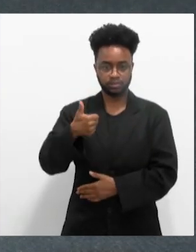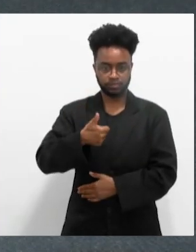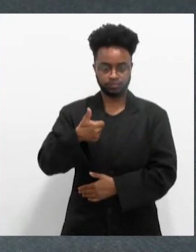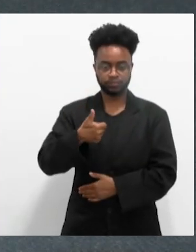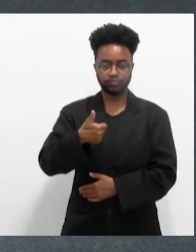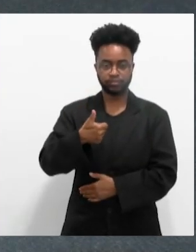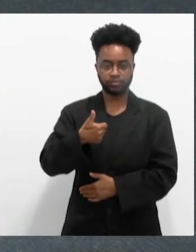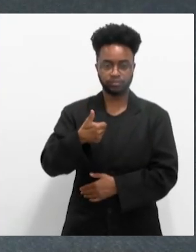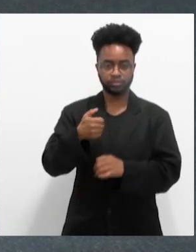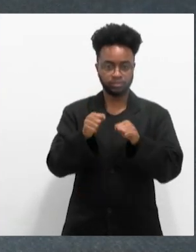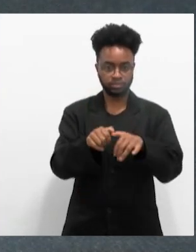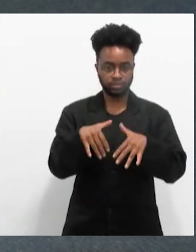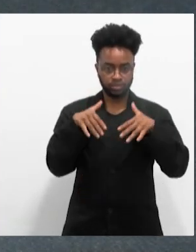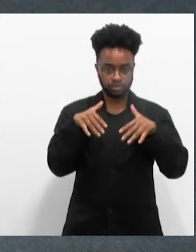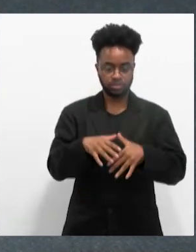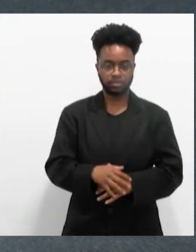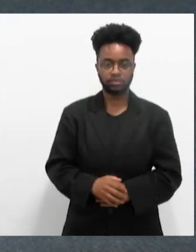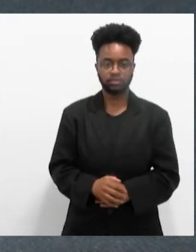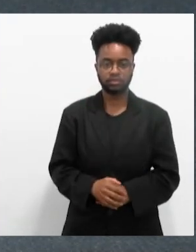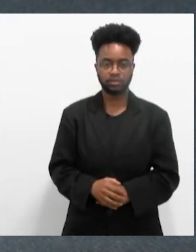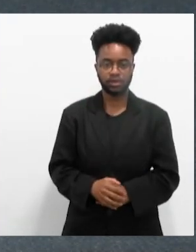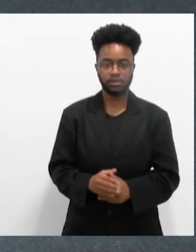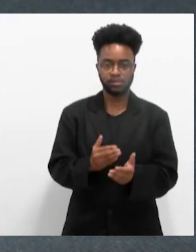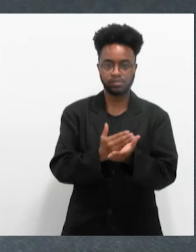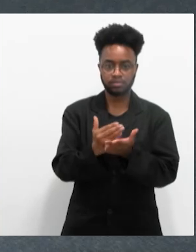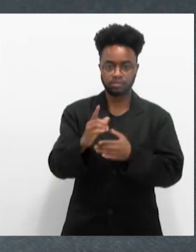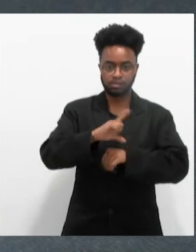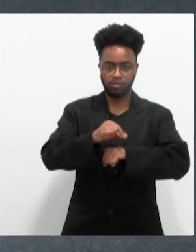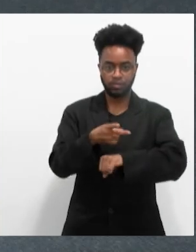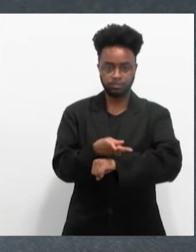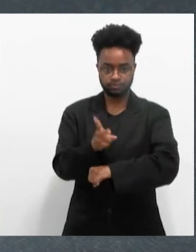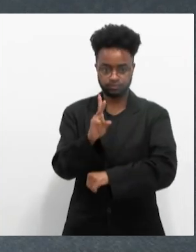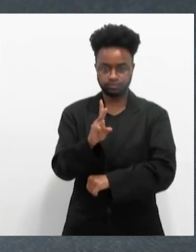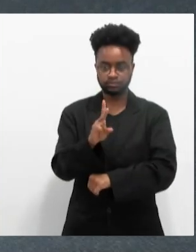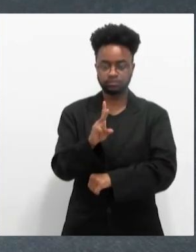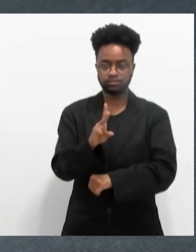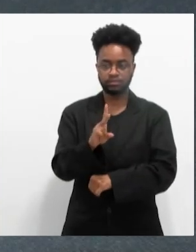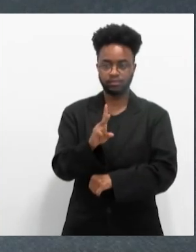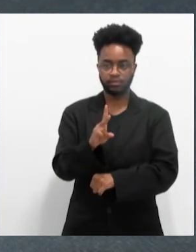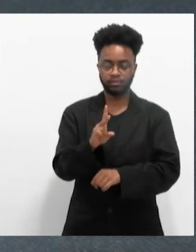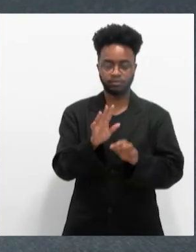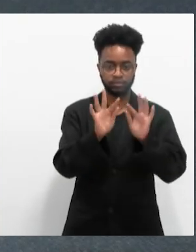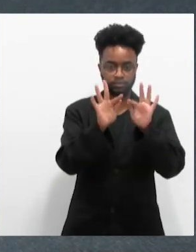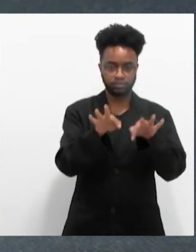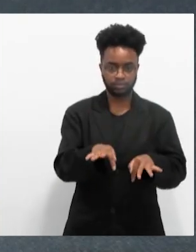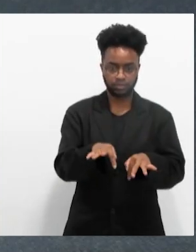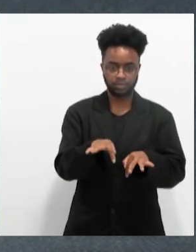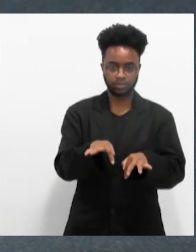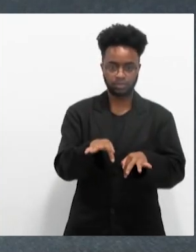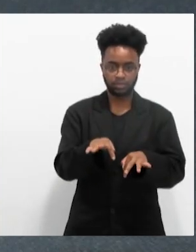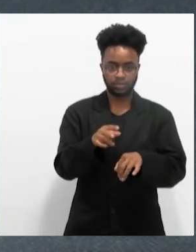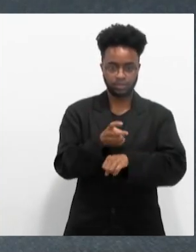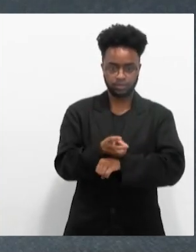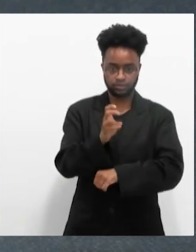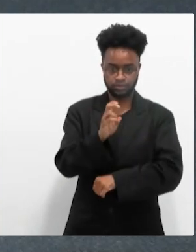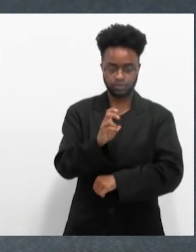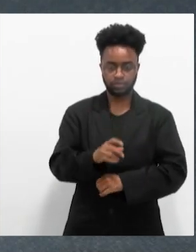51ª sessão ordinária, que, iniciada às 14 horas, foi encerrada às